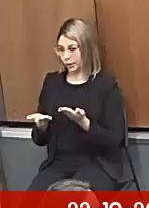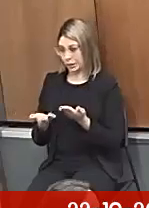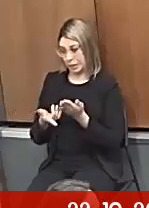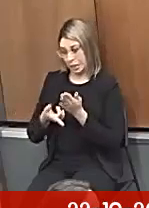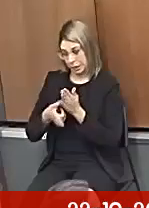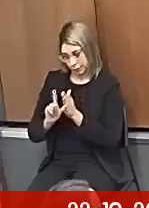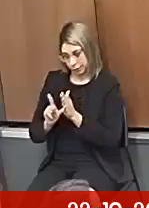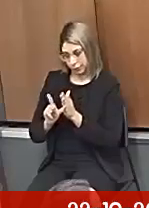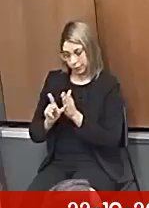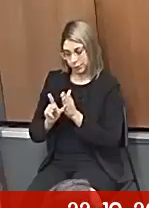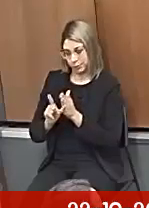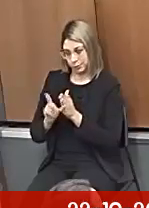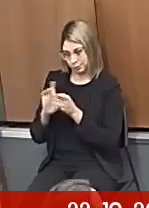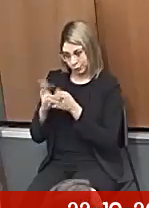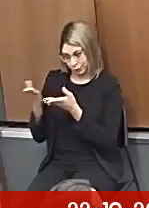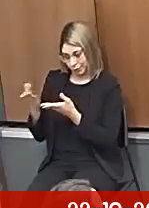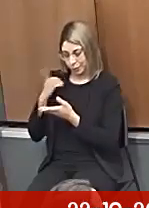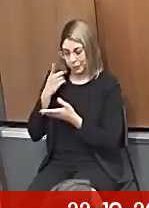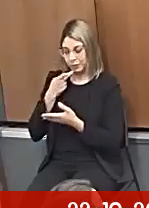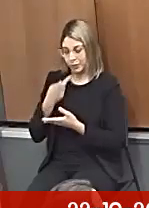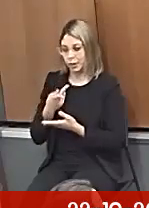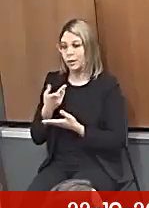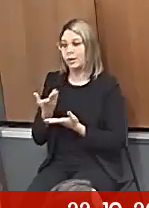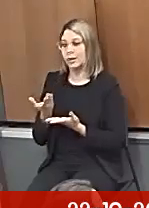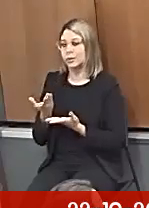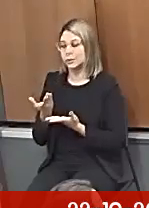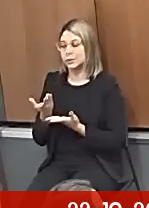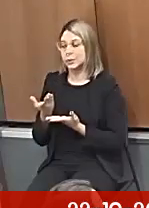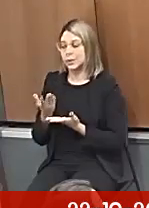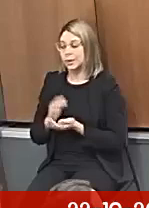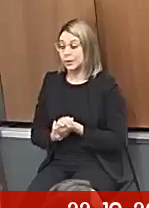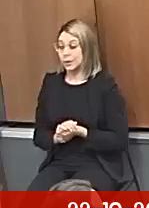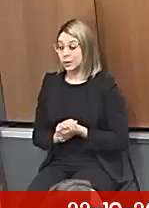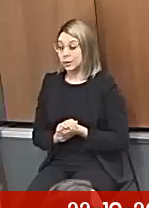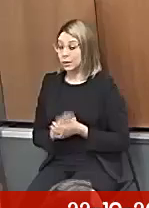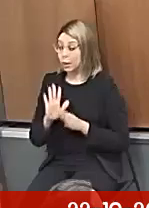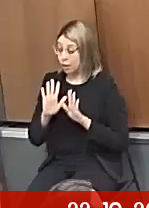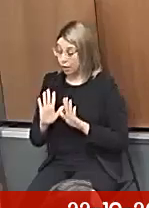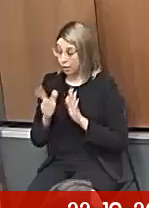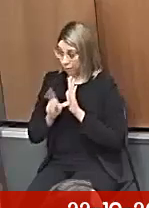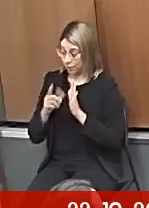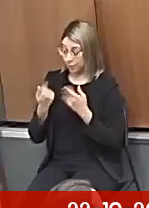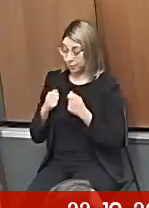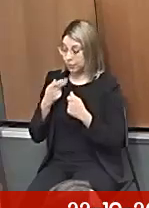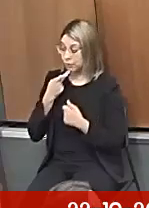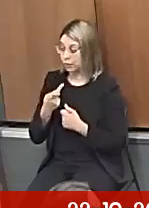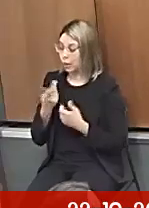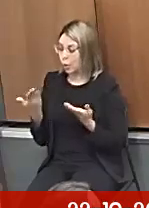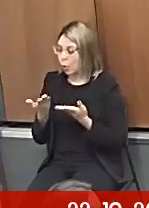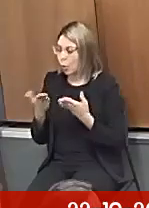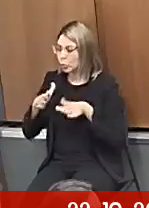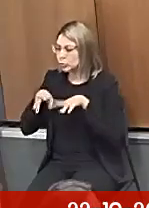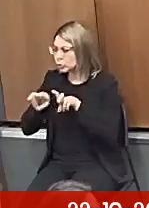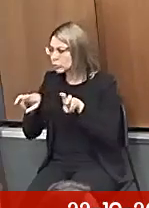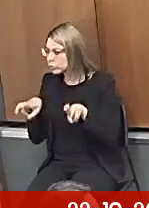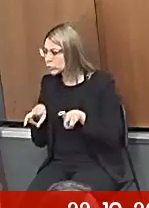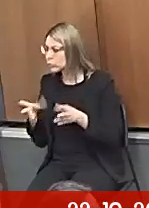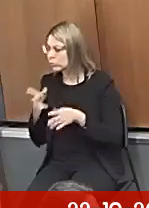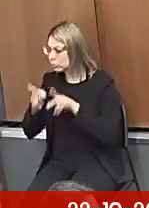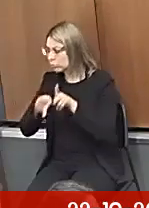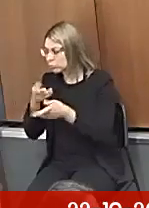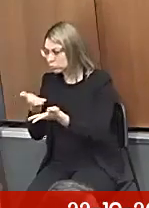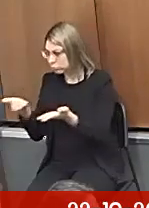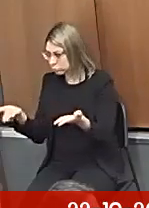para os deputados, em seguida iremos abrir aqui a fala. Eu quero dizer que essa audiência pública, ela